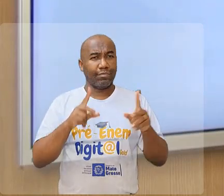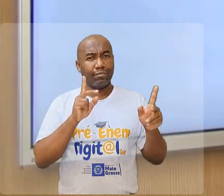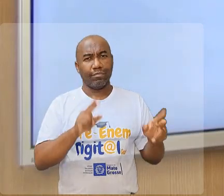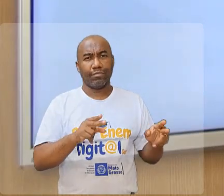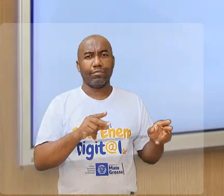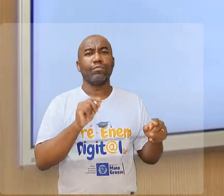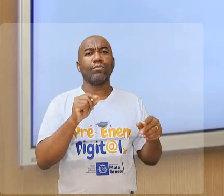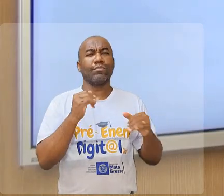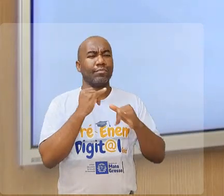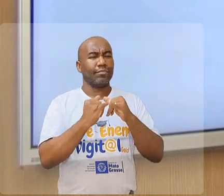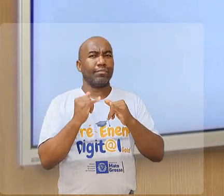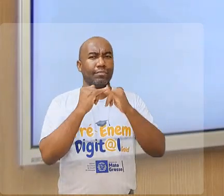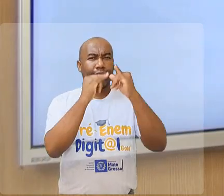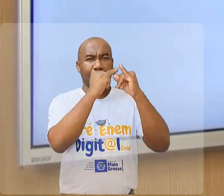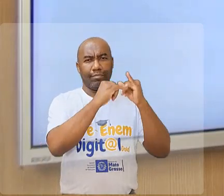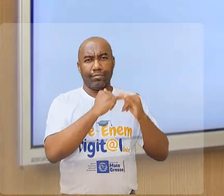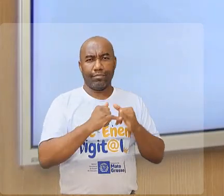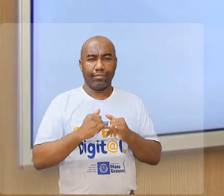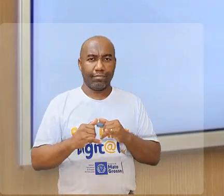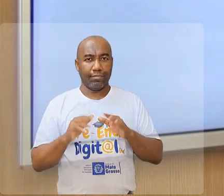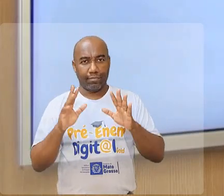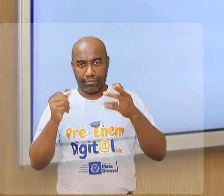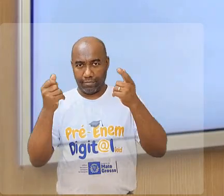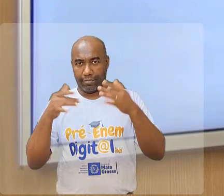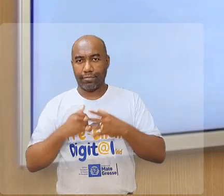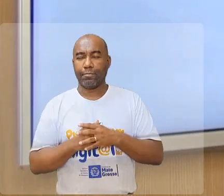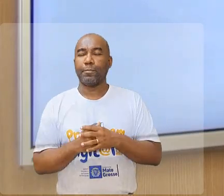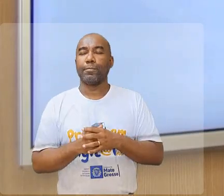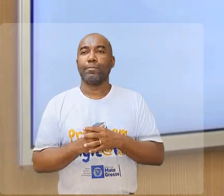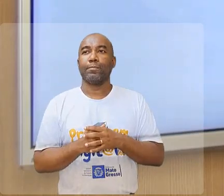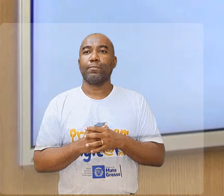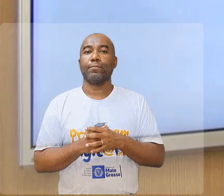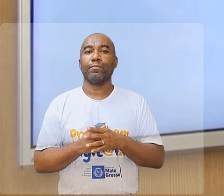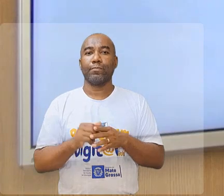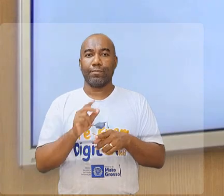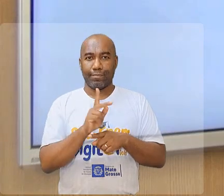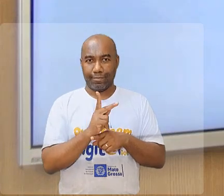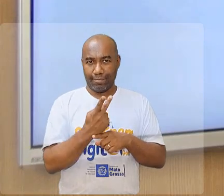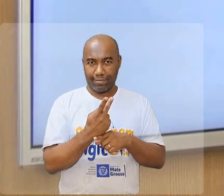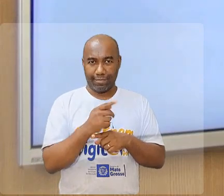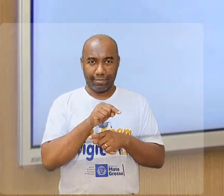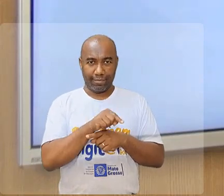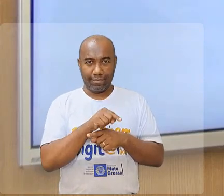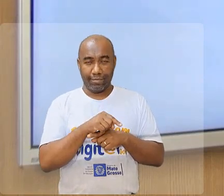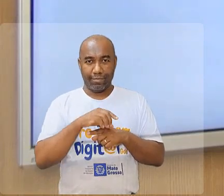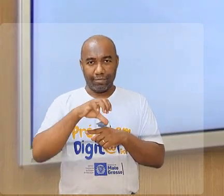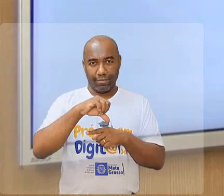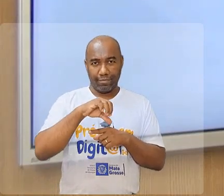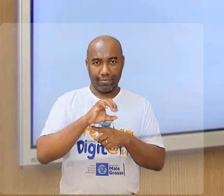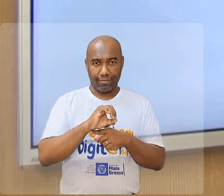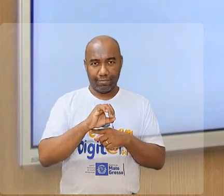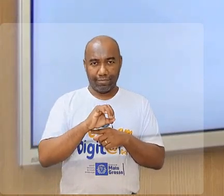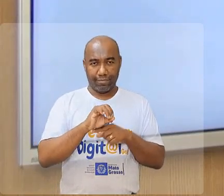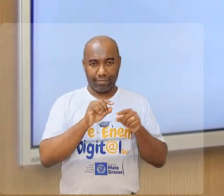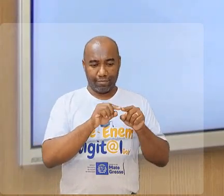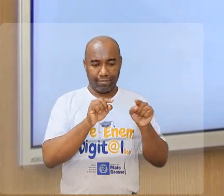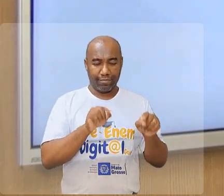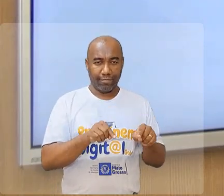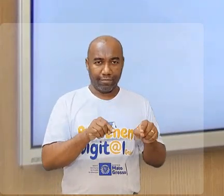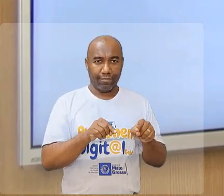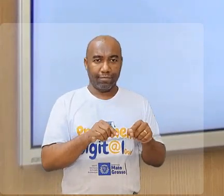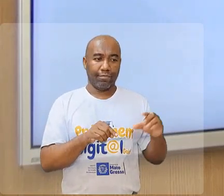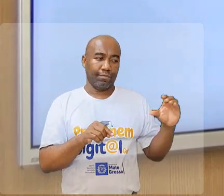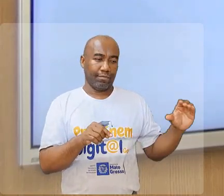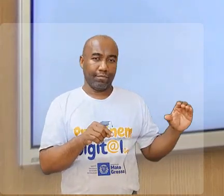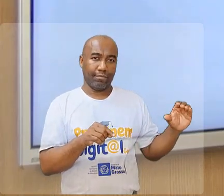exatamente semelhantes Olha só eu tenho aqui lá no olhar que é um ângulo de 90 graus você